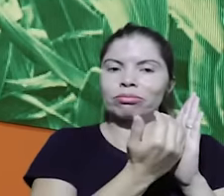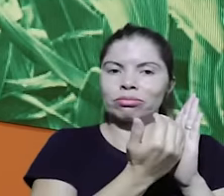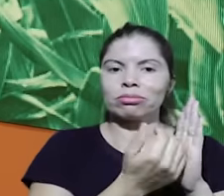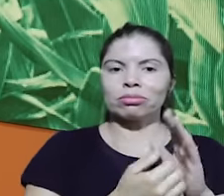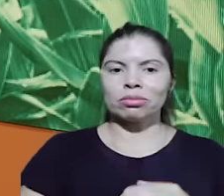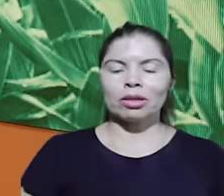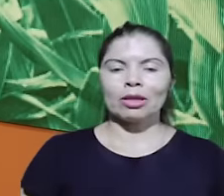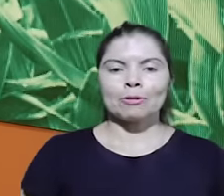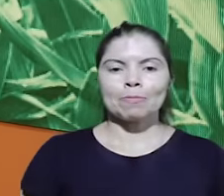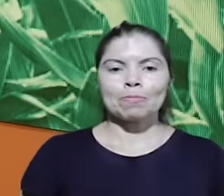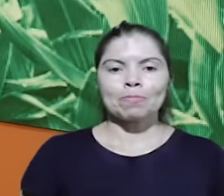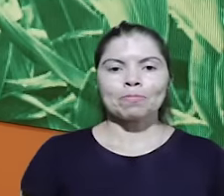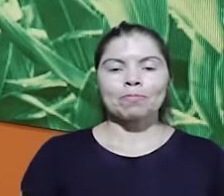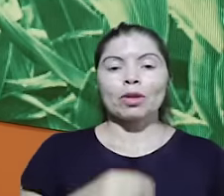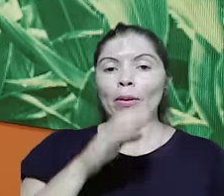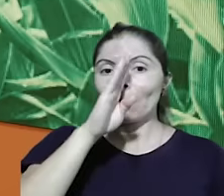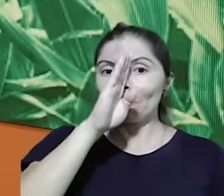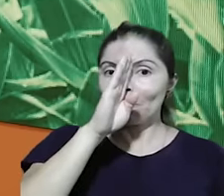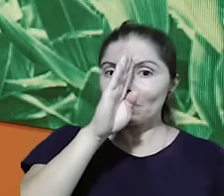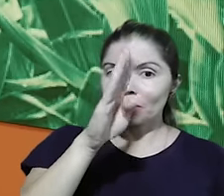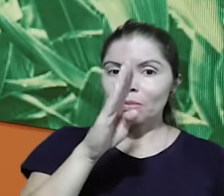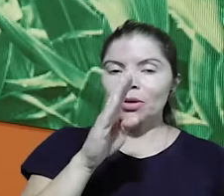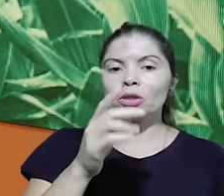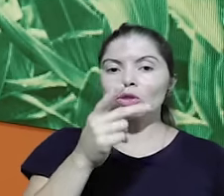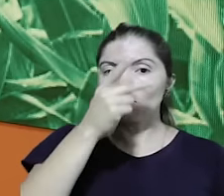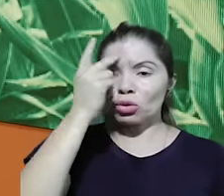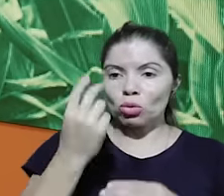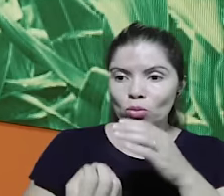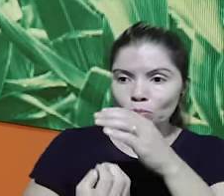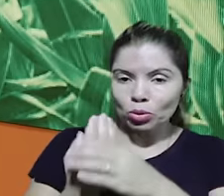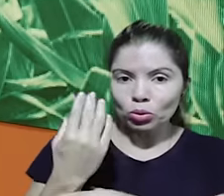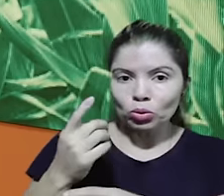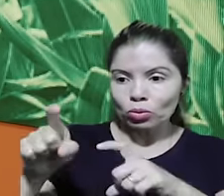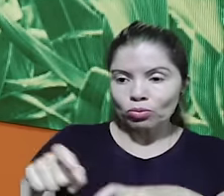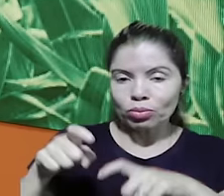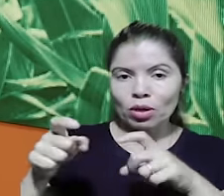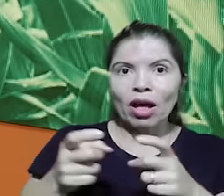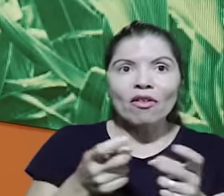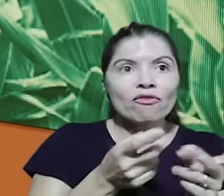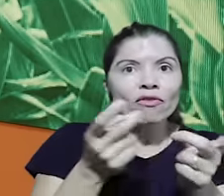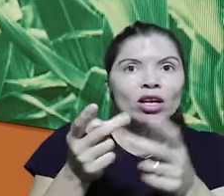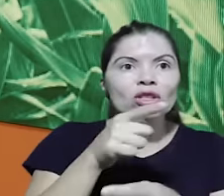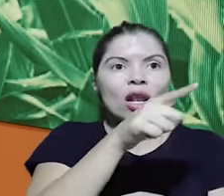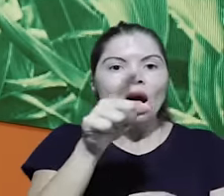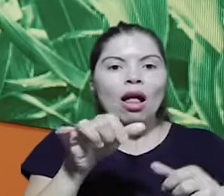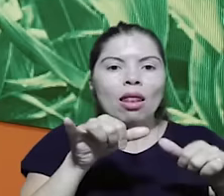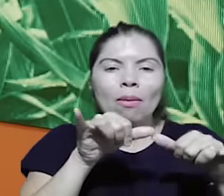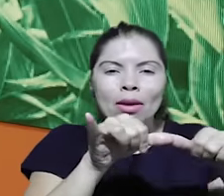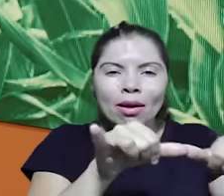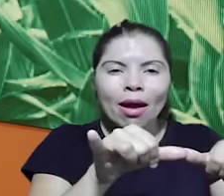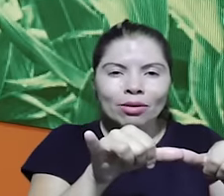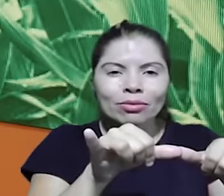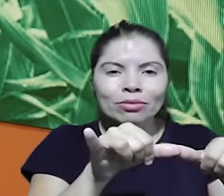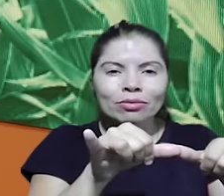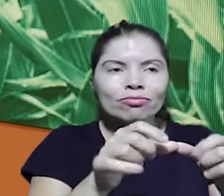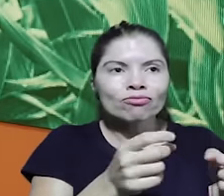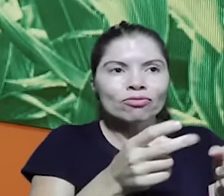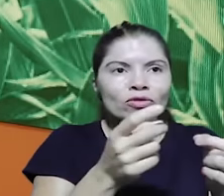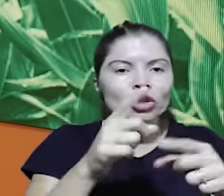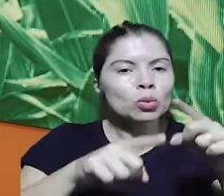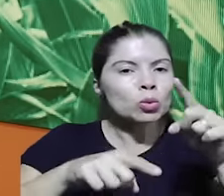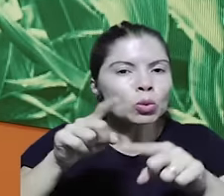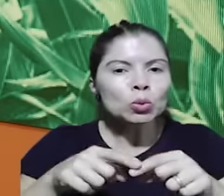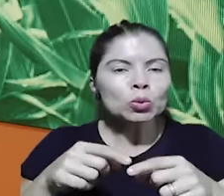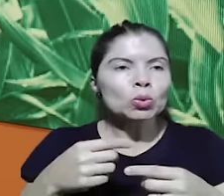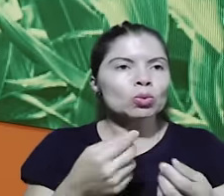legais e principalmente o produtor que ele vende para super Supermercados essas realidades que isso é muito comum para pequeno produtor né ele vende